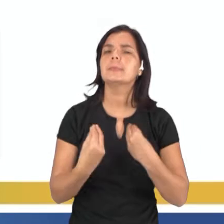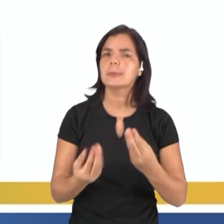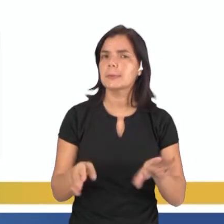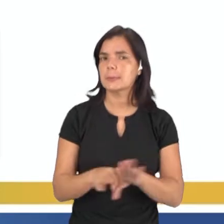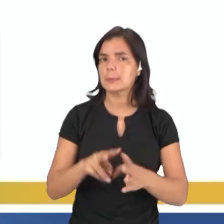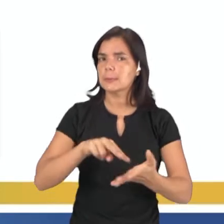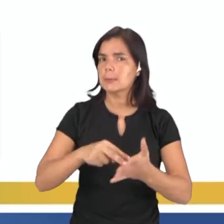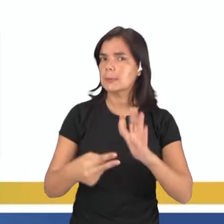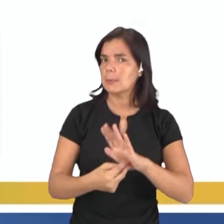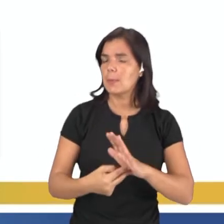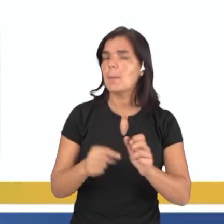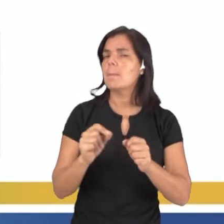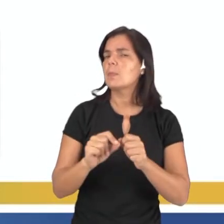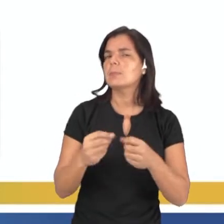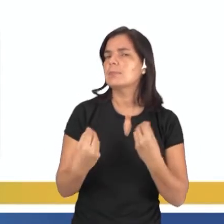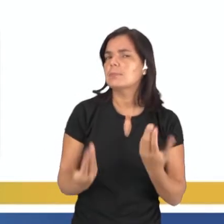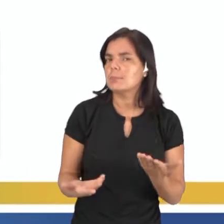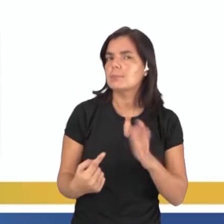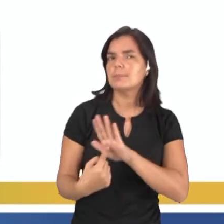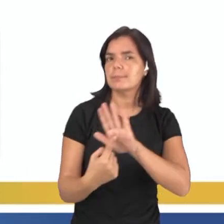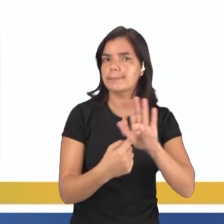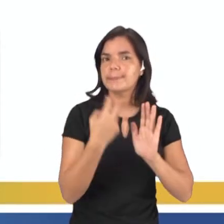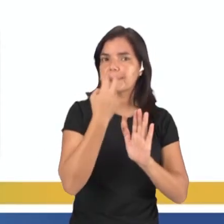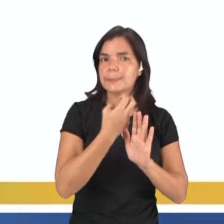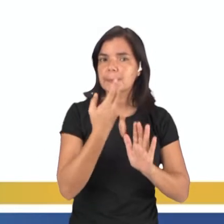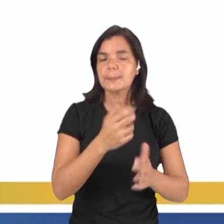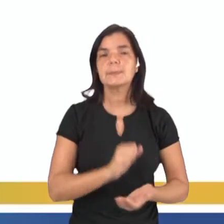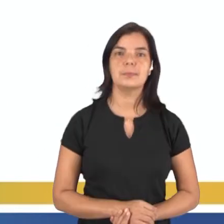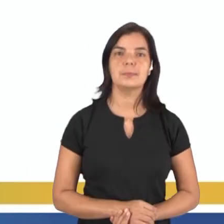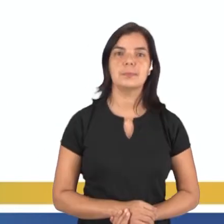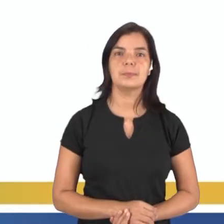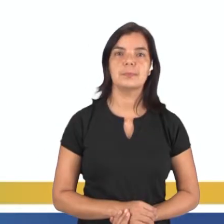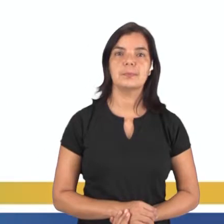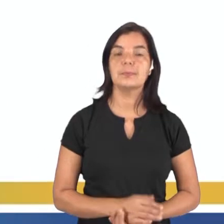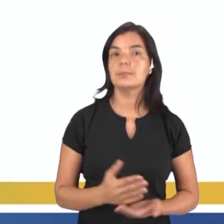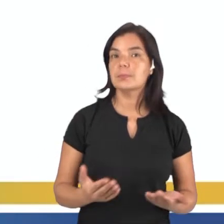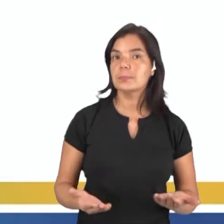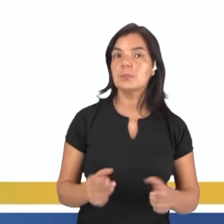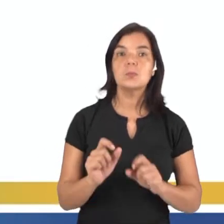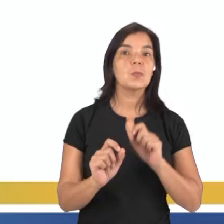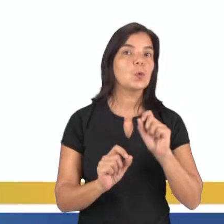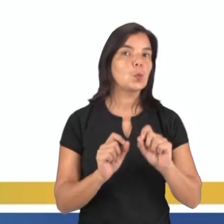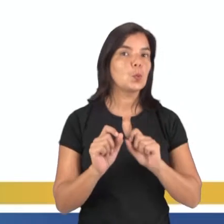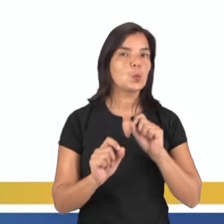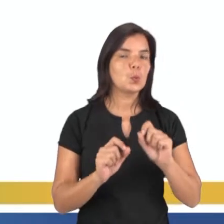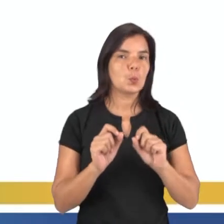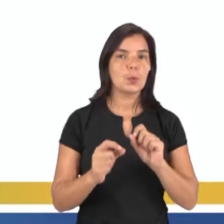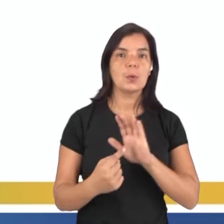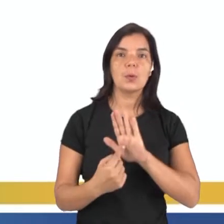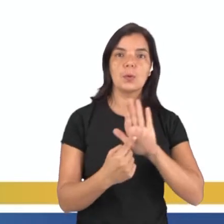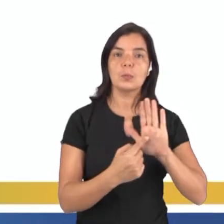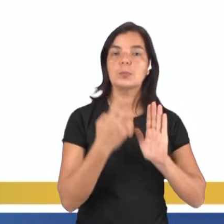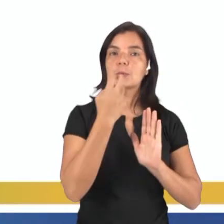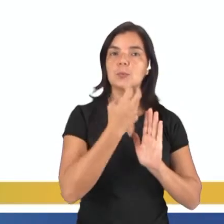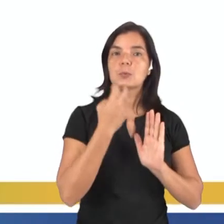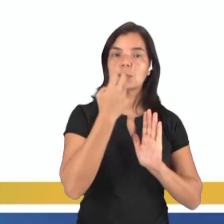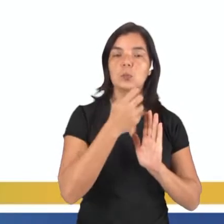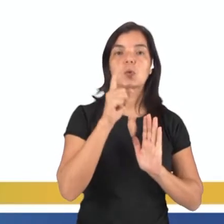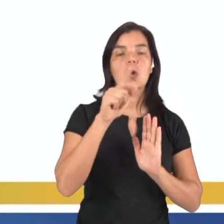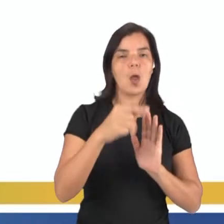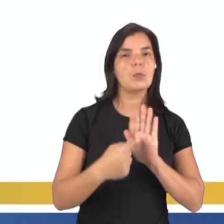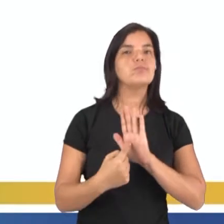ou seja, para que fazemos uma apresentação oral. Então, o que é, tá, essa apresentação oral? É